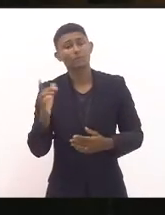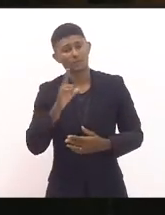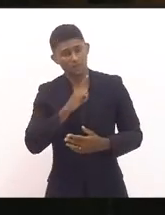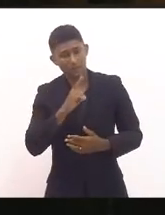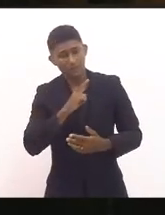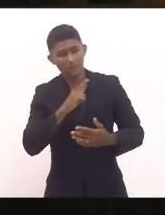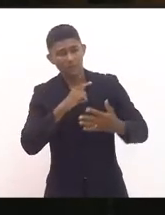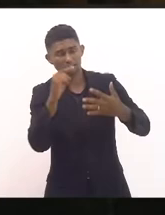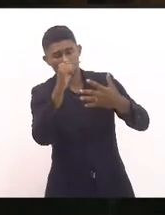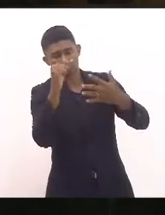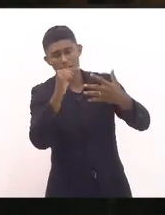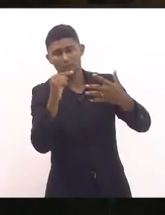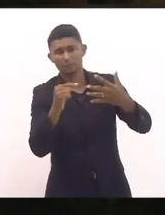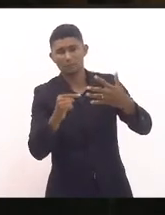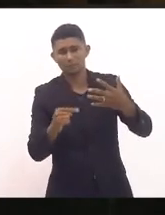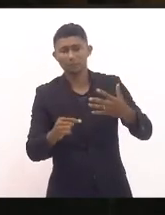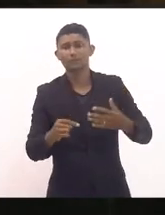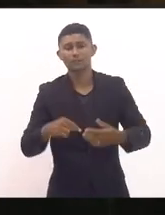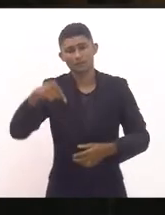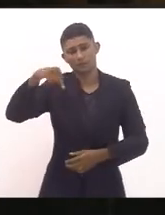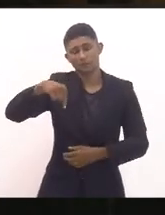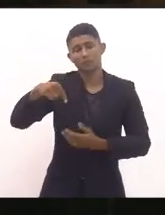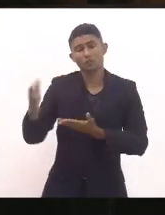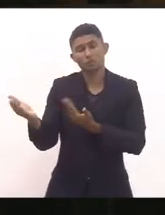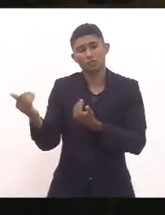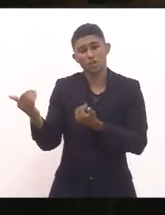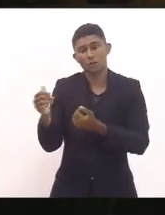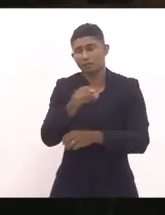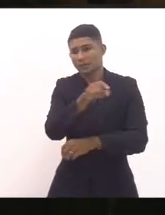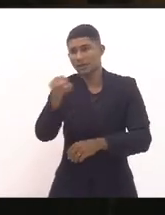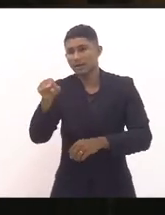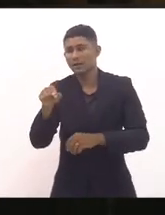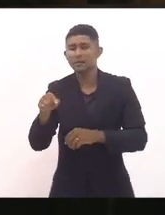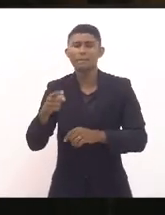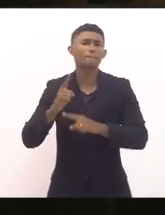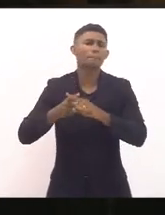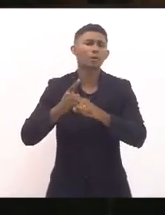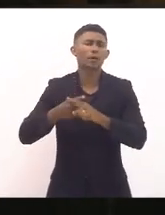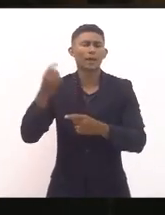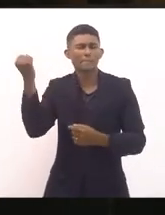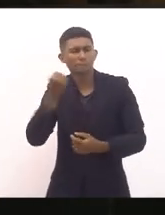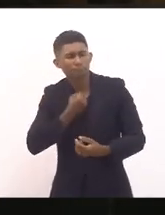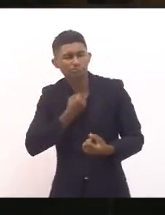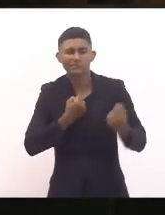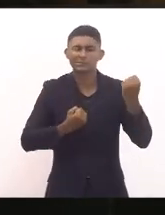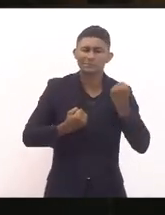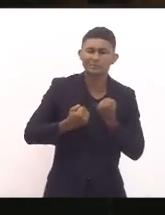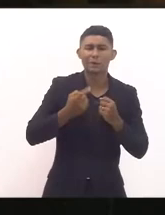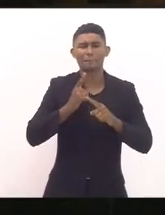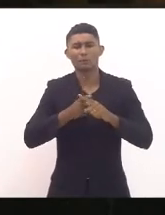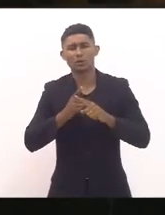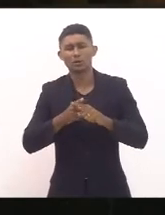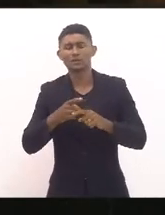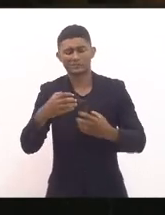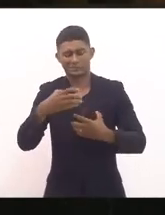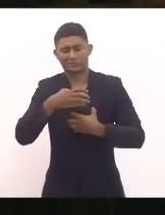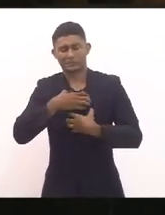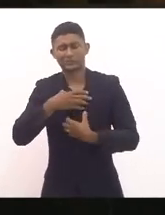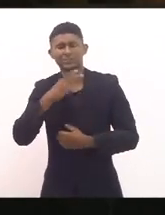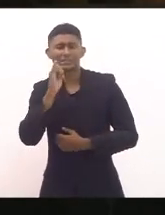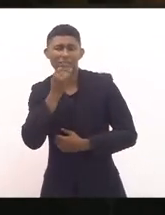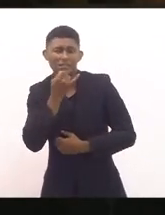relacionados ao comportamento suicida da nossa juventude. Seja alguns fatores que se destacam, são os sentimentos de